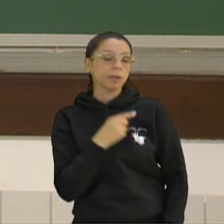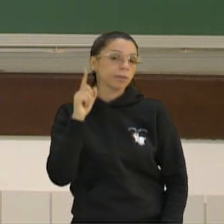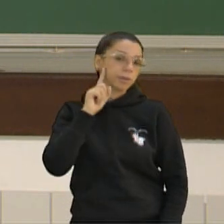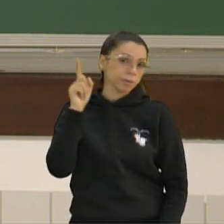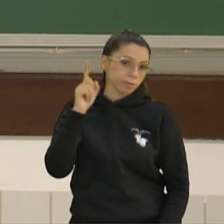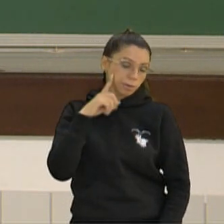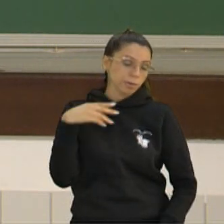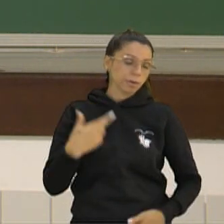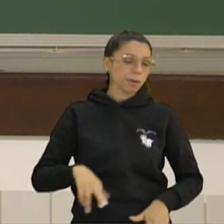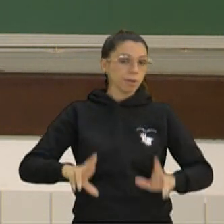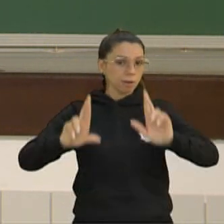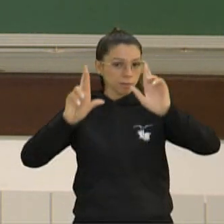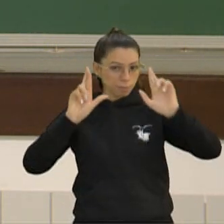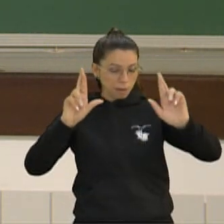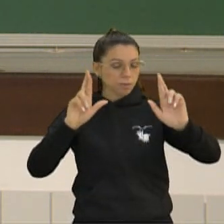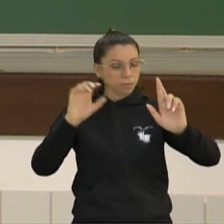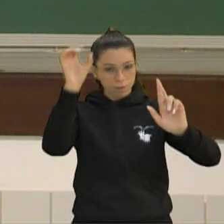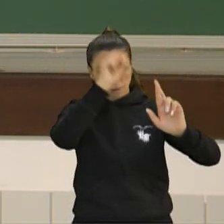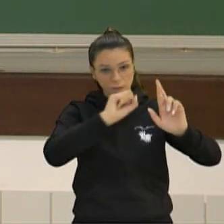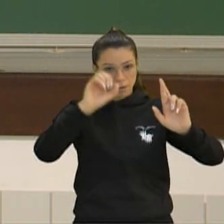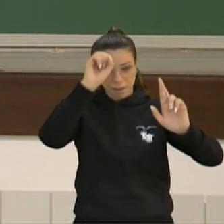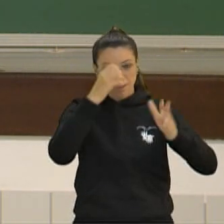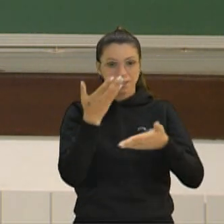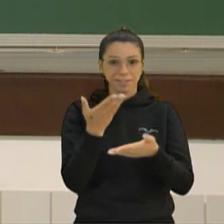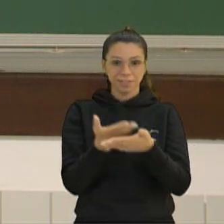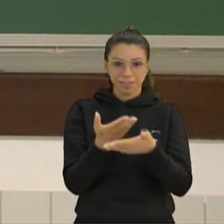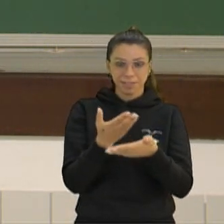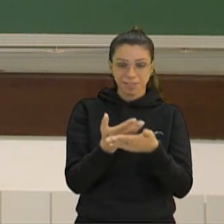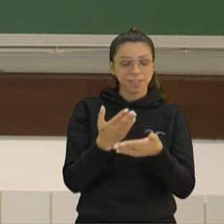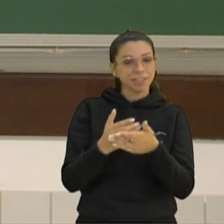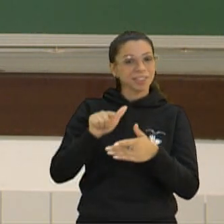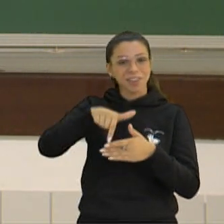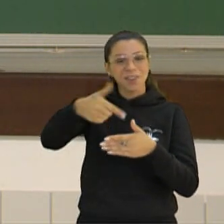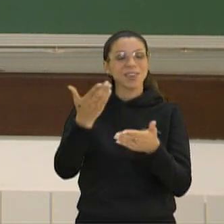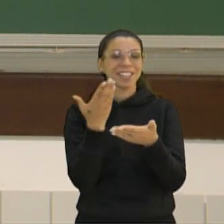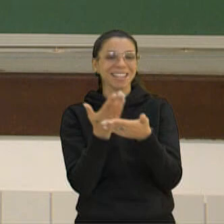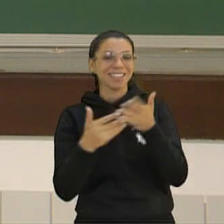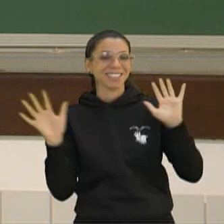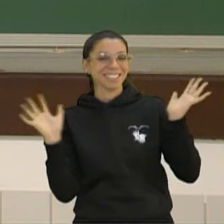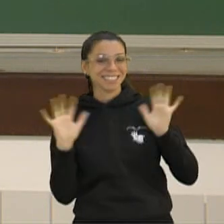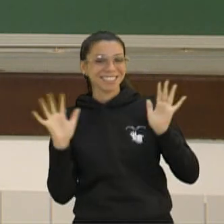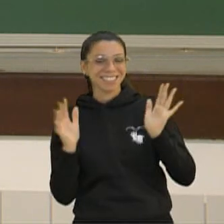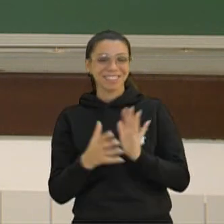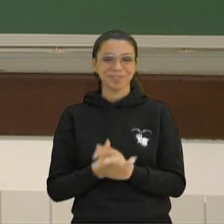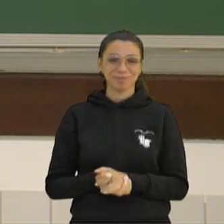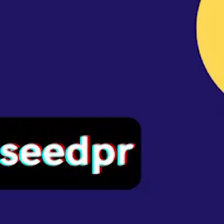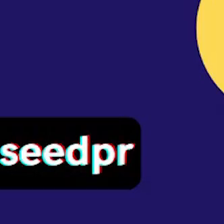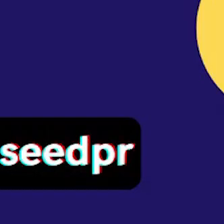diariamente. Eu espero que vocês tenham aprendido nessa aula e encontro vocês na nossa próxima aula.